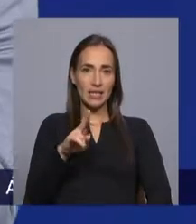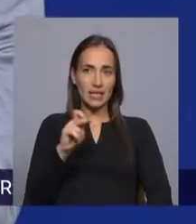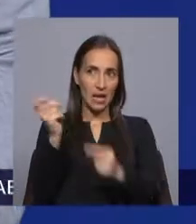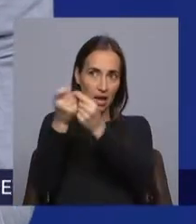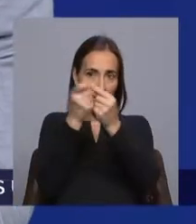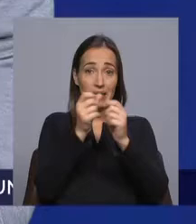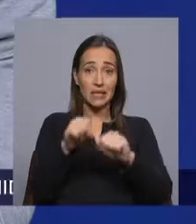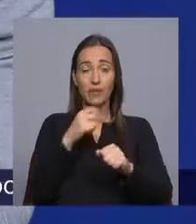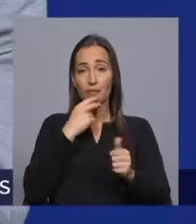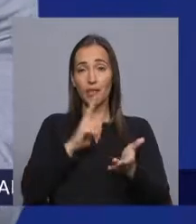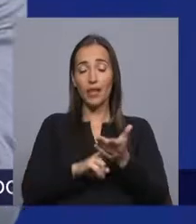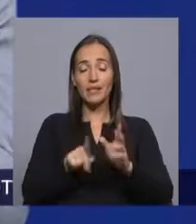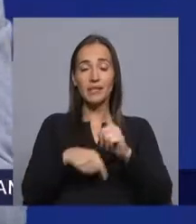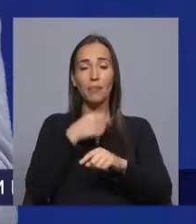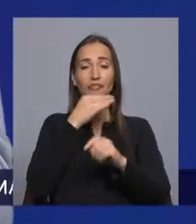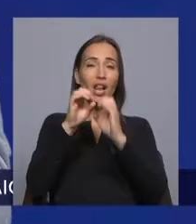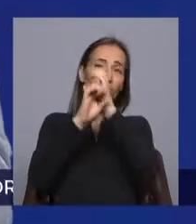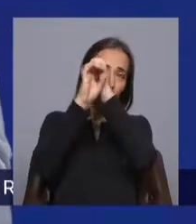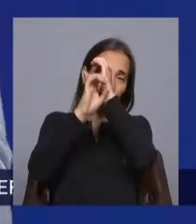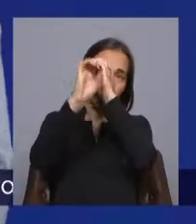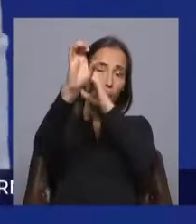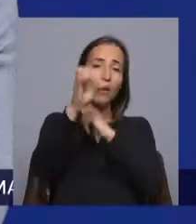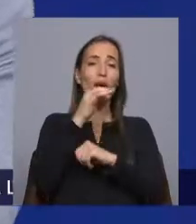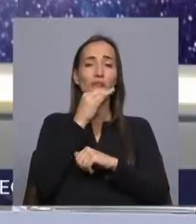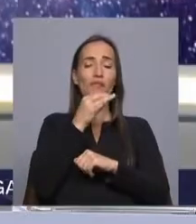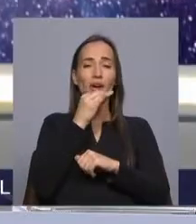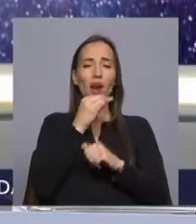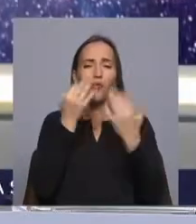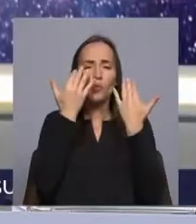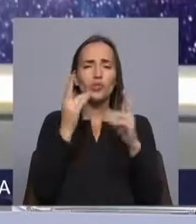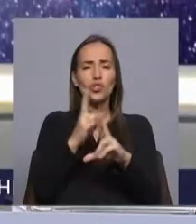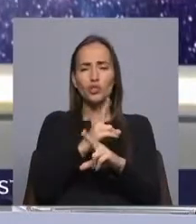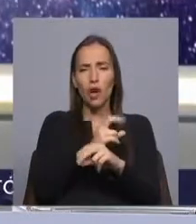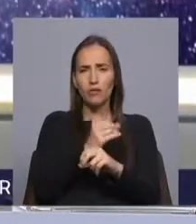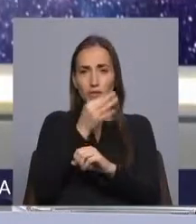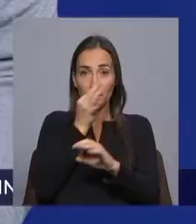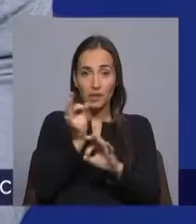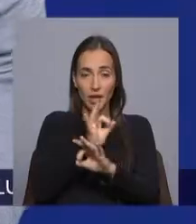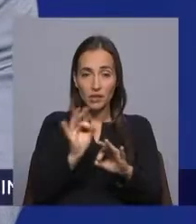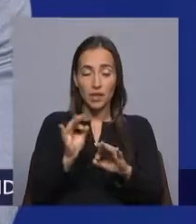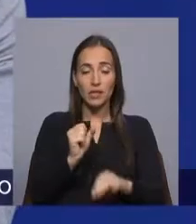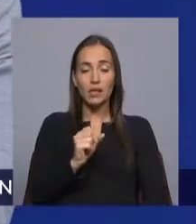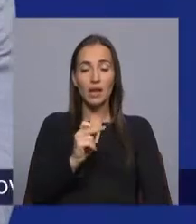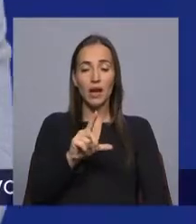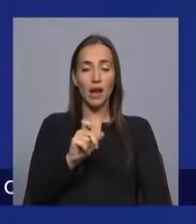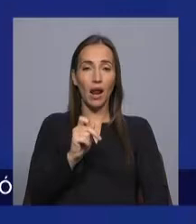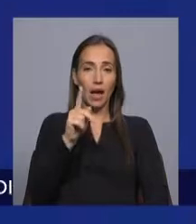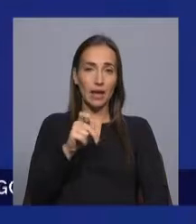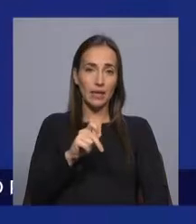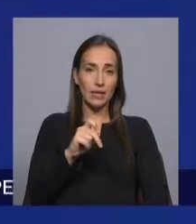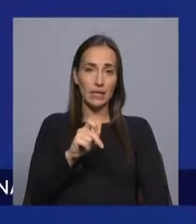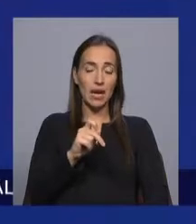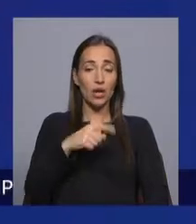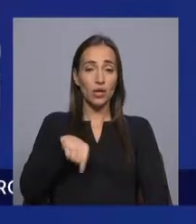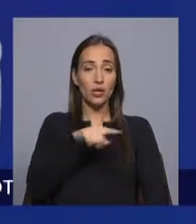falamos do telescópio espacial Gaia, estamos claramente a falar de novidades fresquinhas, extraordinárias, quer da nossa galáxia, quer das redondezas. E é sobre as